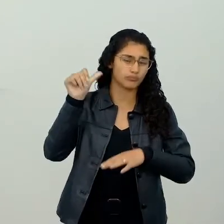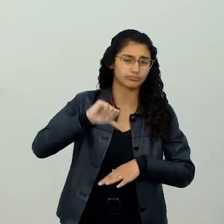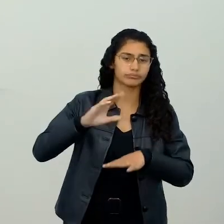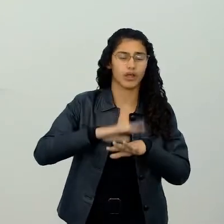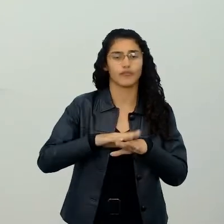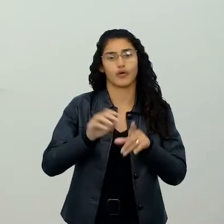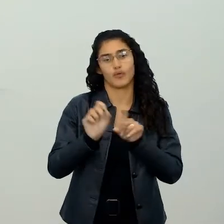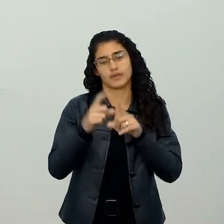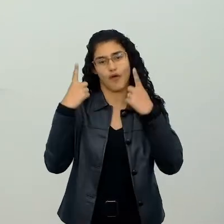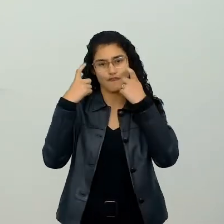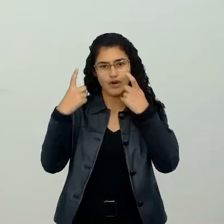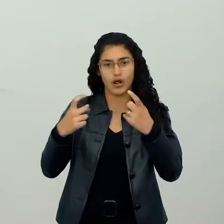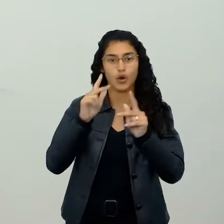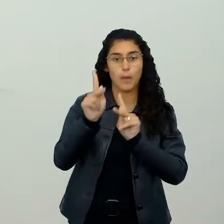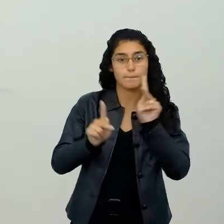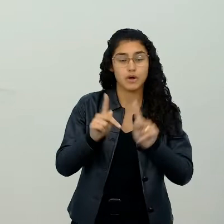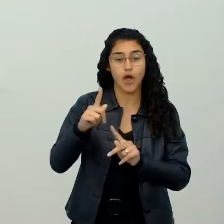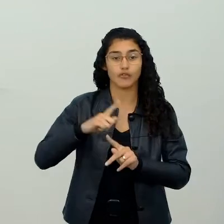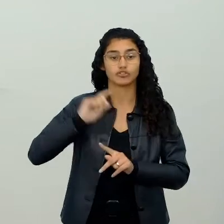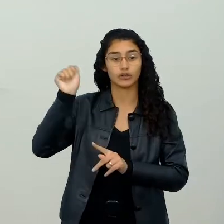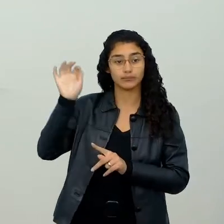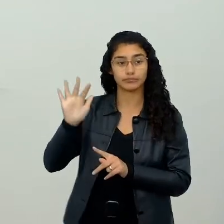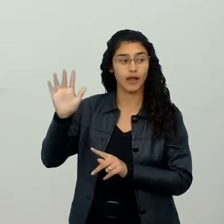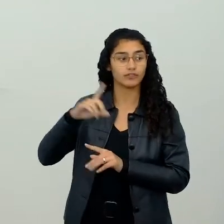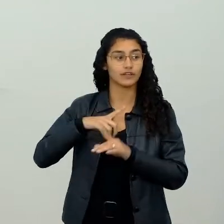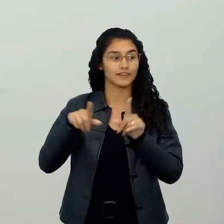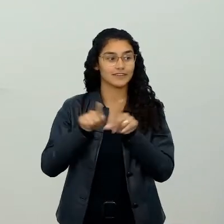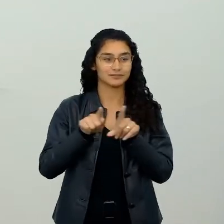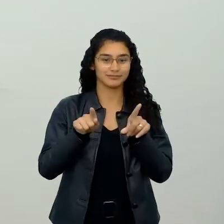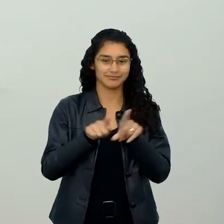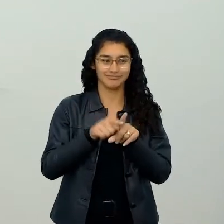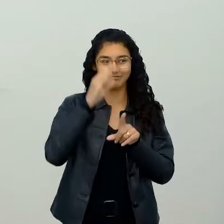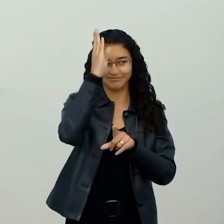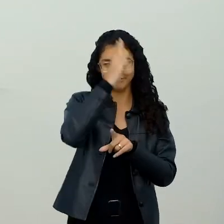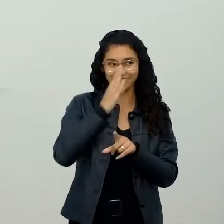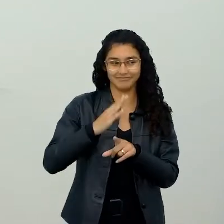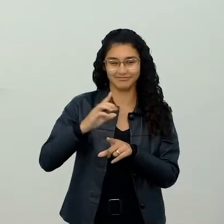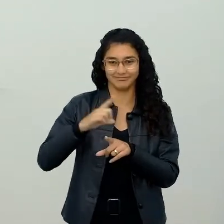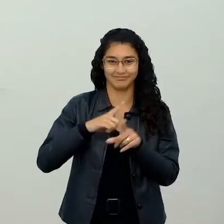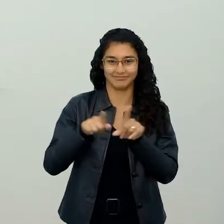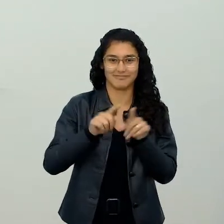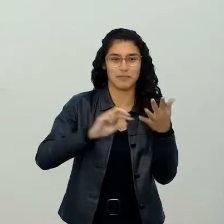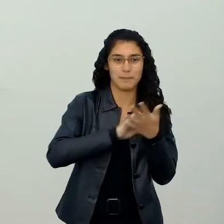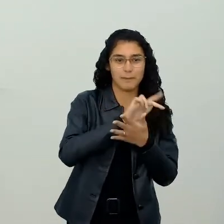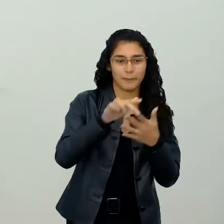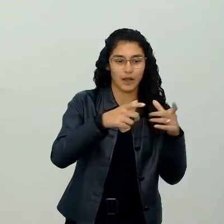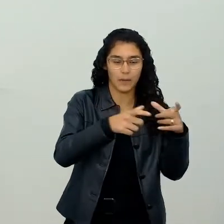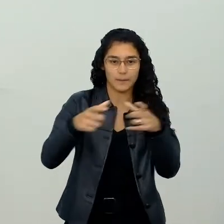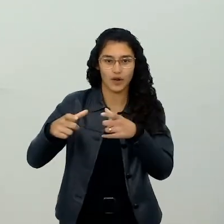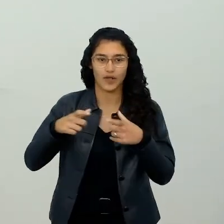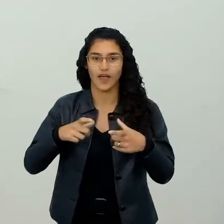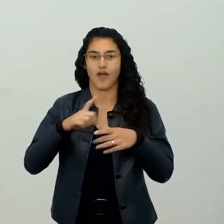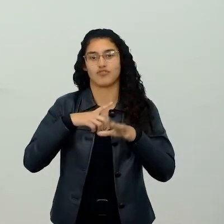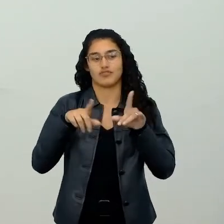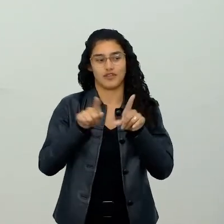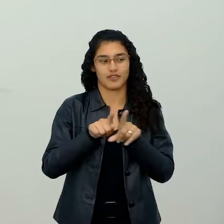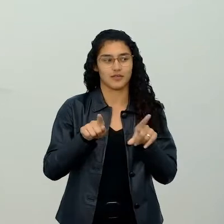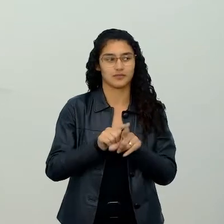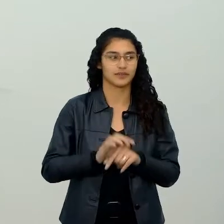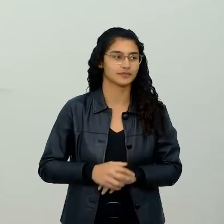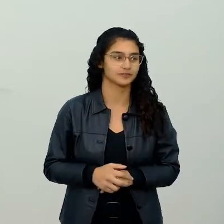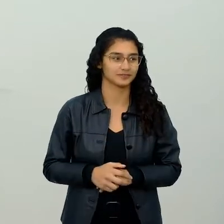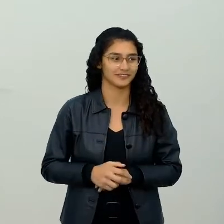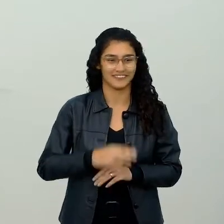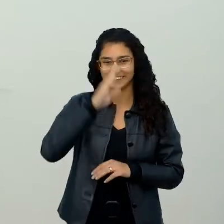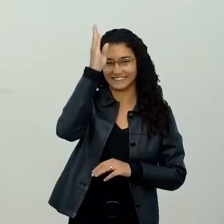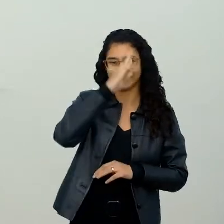povos da África, né, que vieram para o Brasil, né, e de diversas localidades da África para